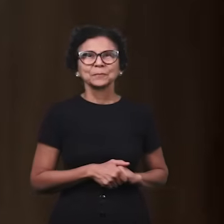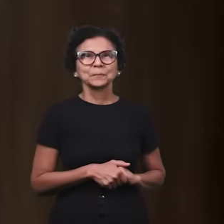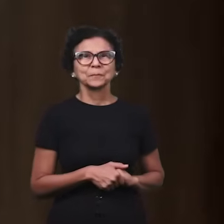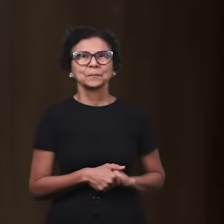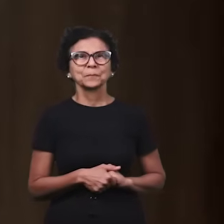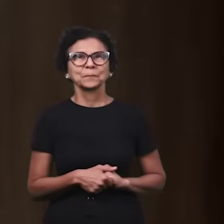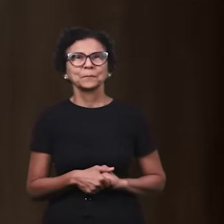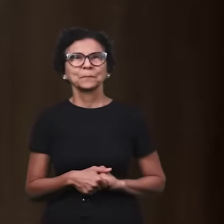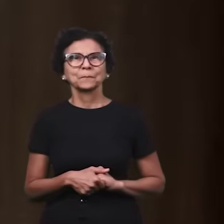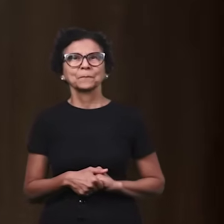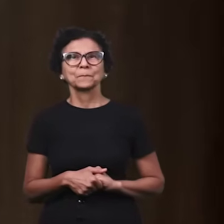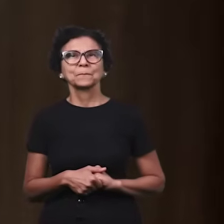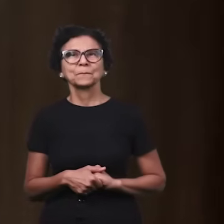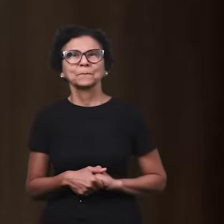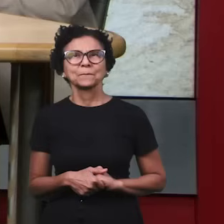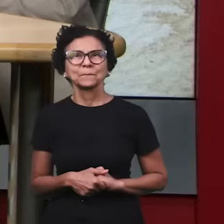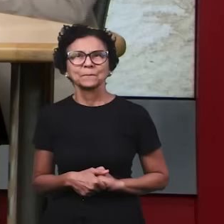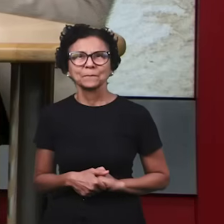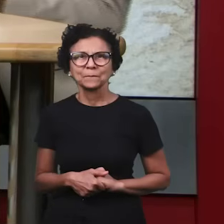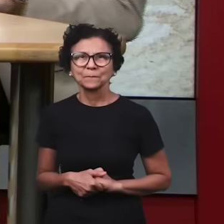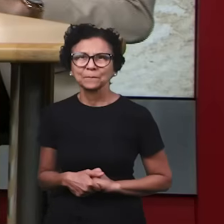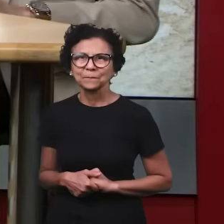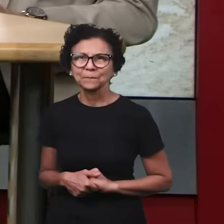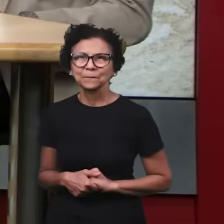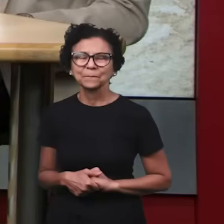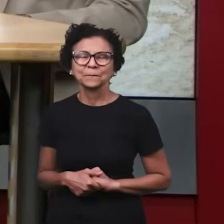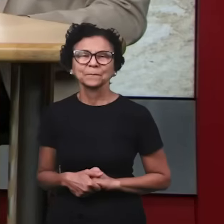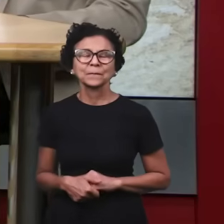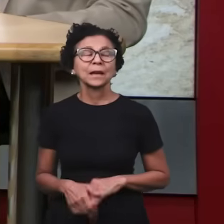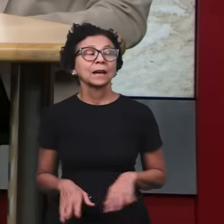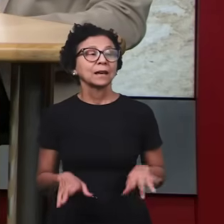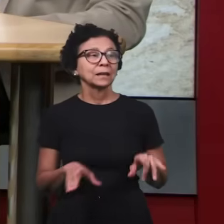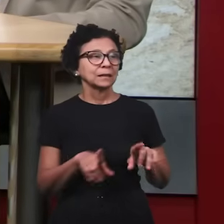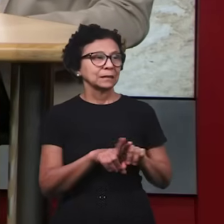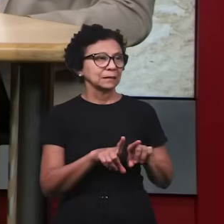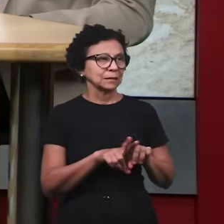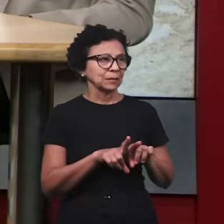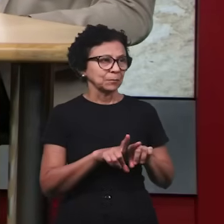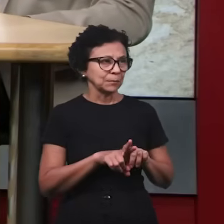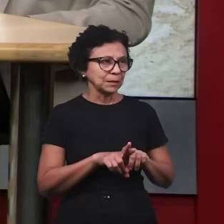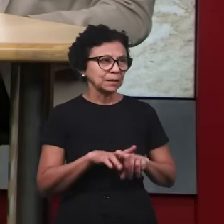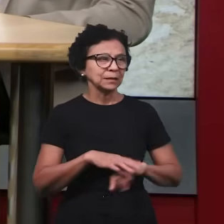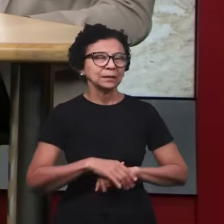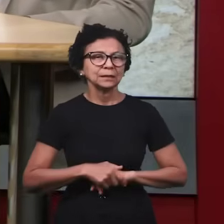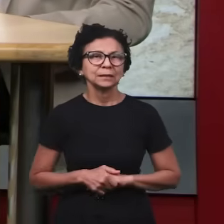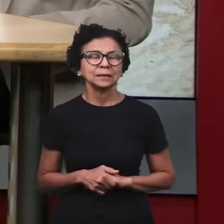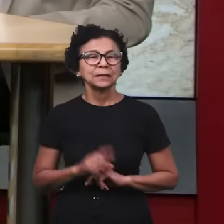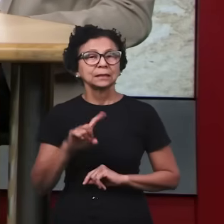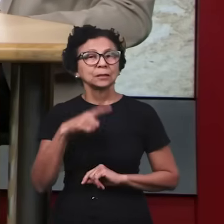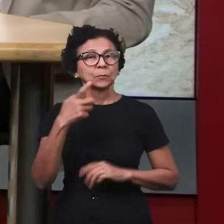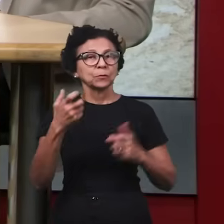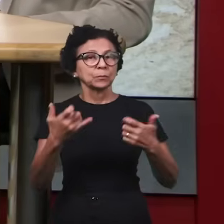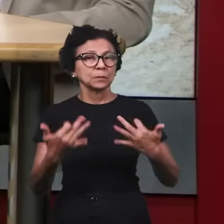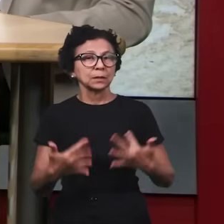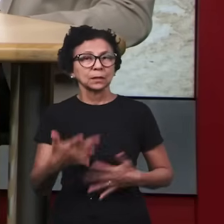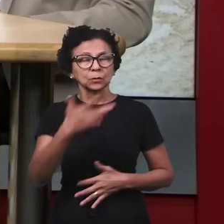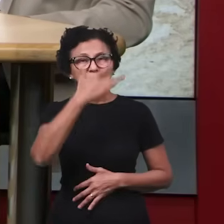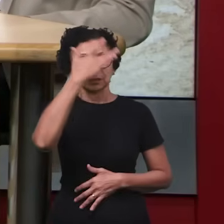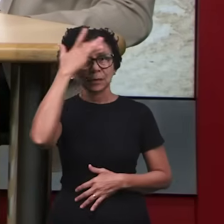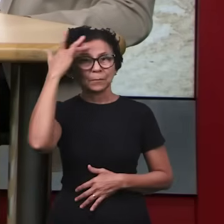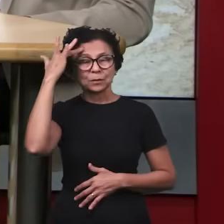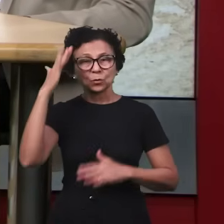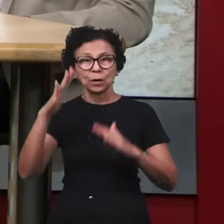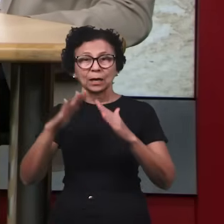para o próximo programa, Guilherme, a outra parte do versículo. Outra parte. Que é quando a pessoa perdia a casa.